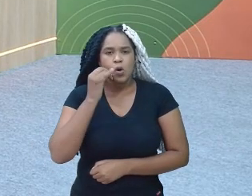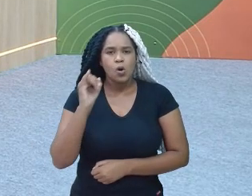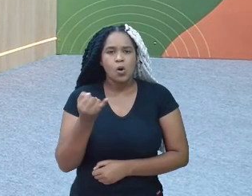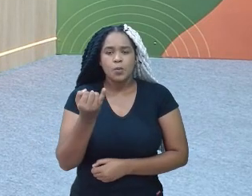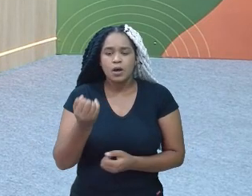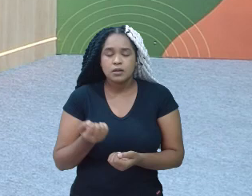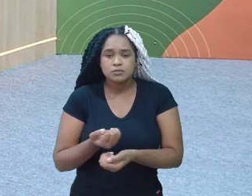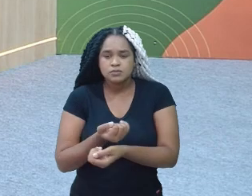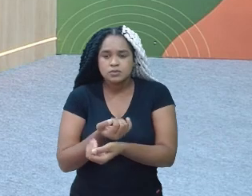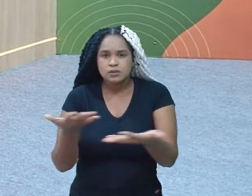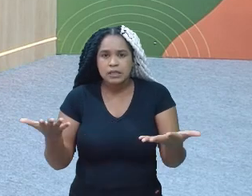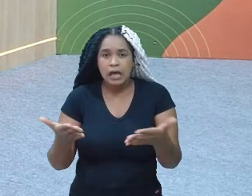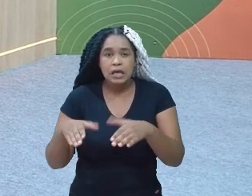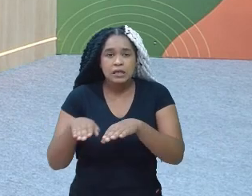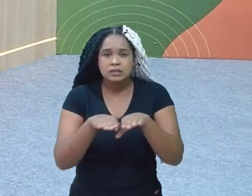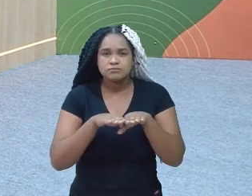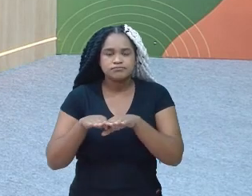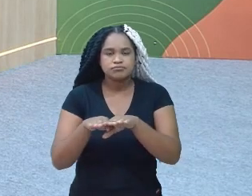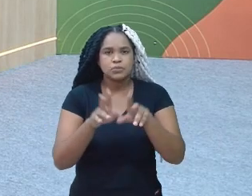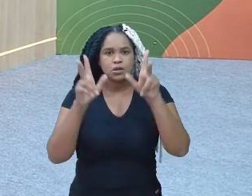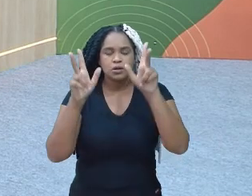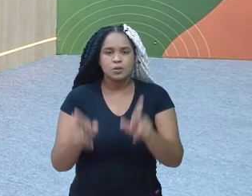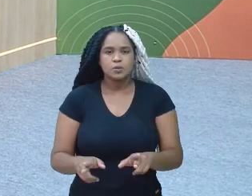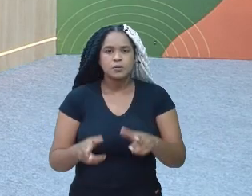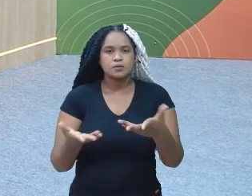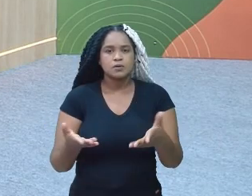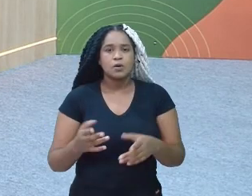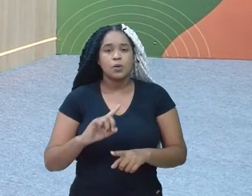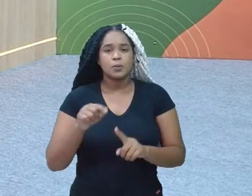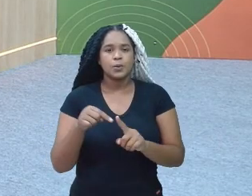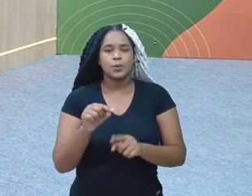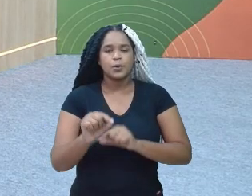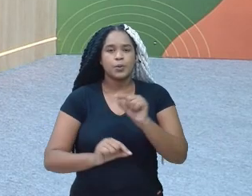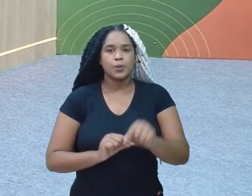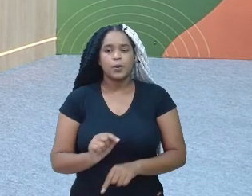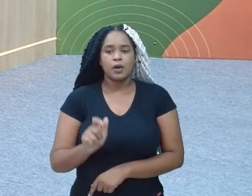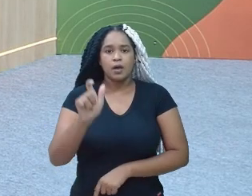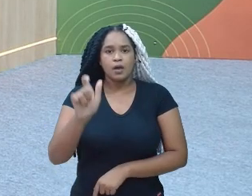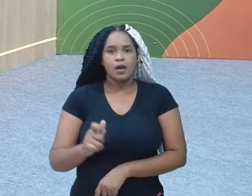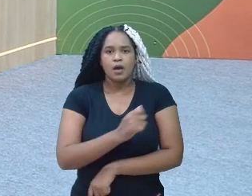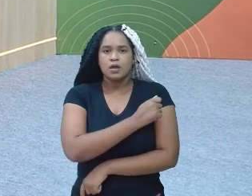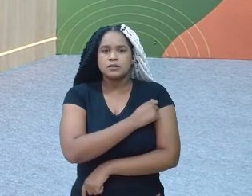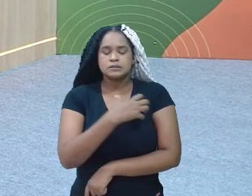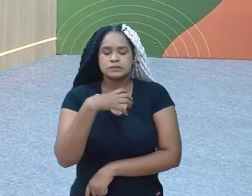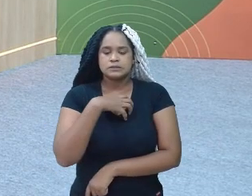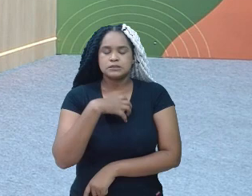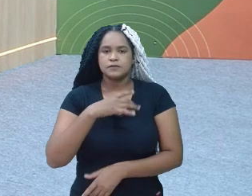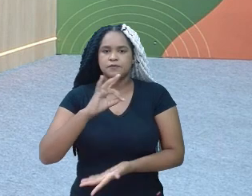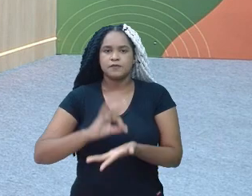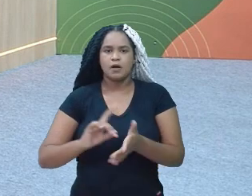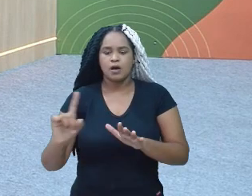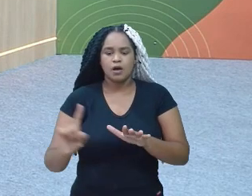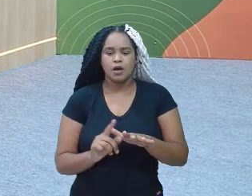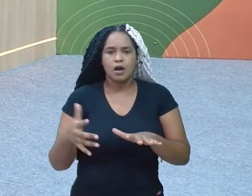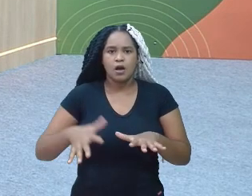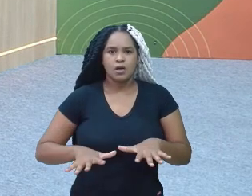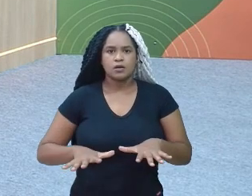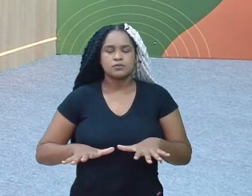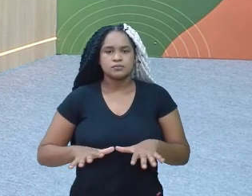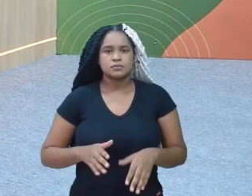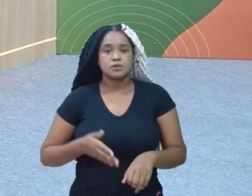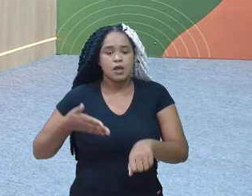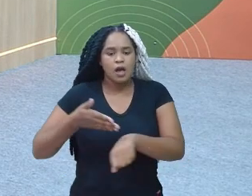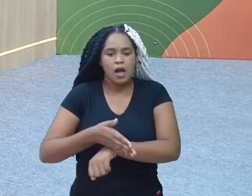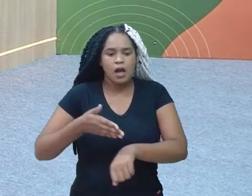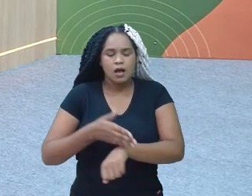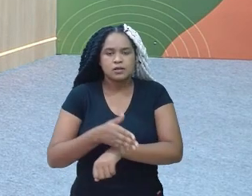os outros estudantes, que ele se sinta contemplado e incluído. Ele tem que sentir esse acesso garantido, porque ele